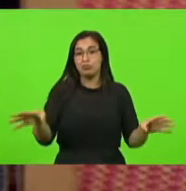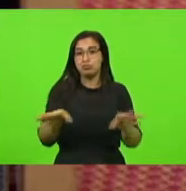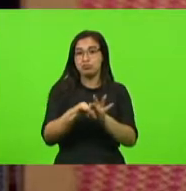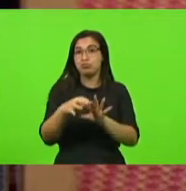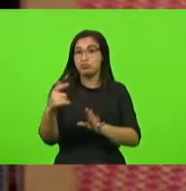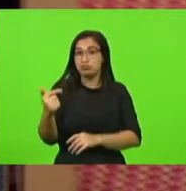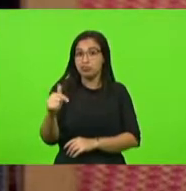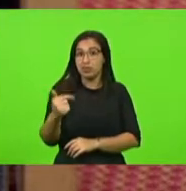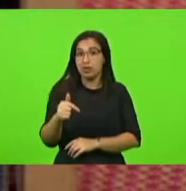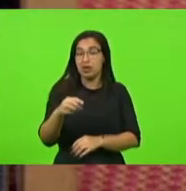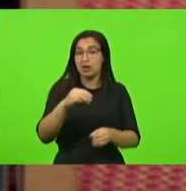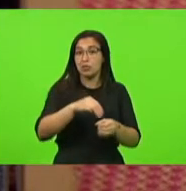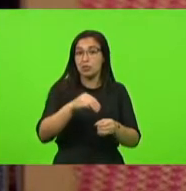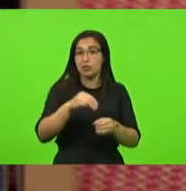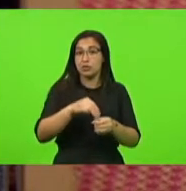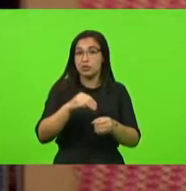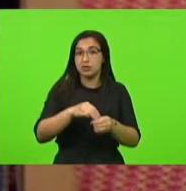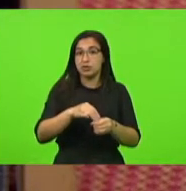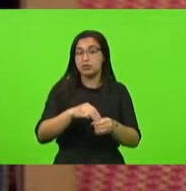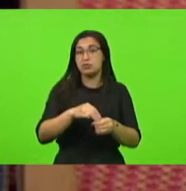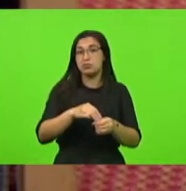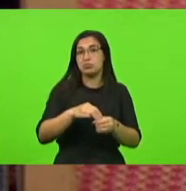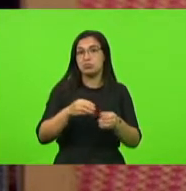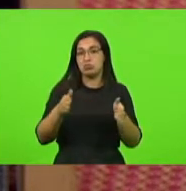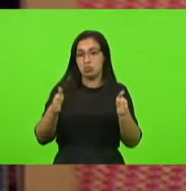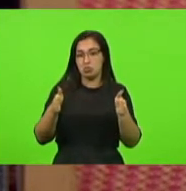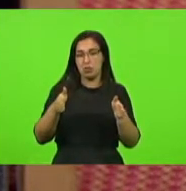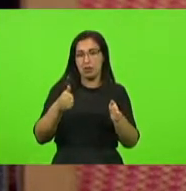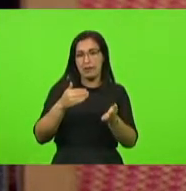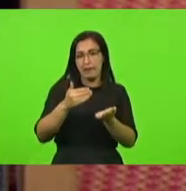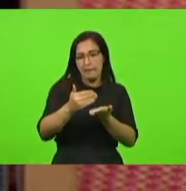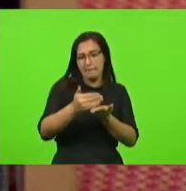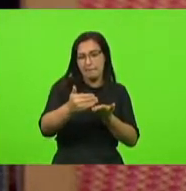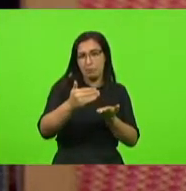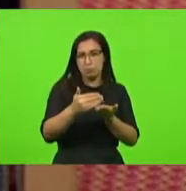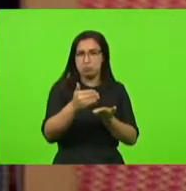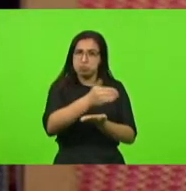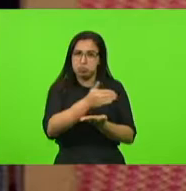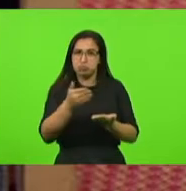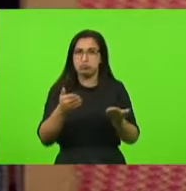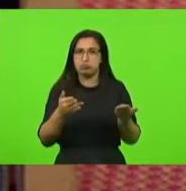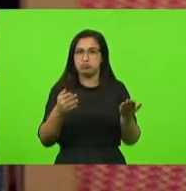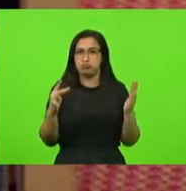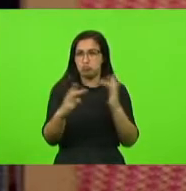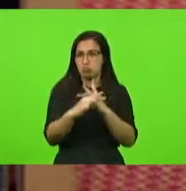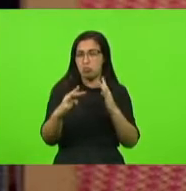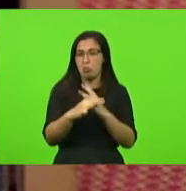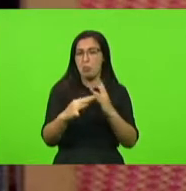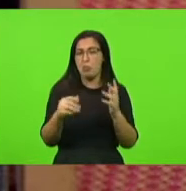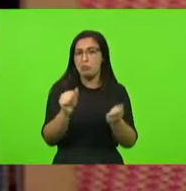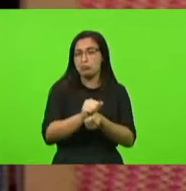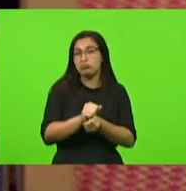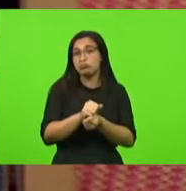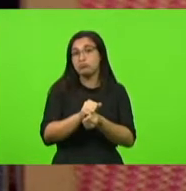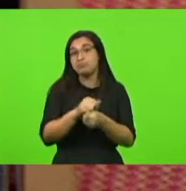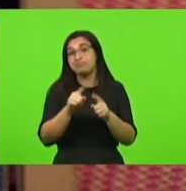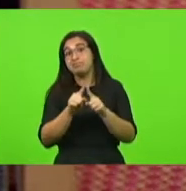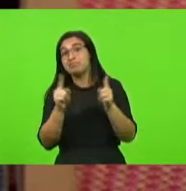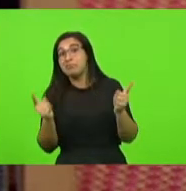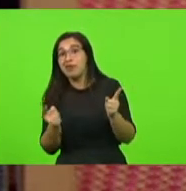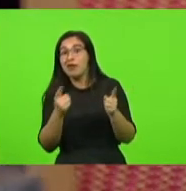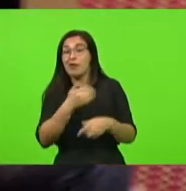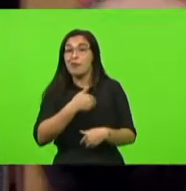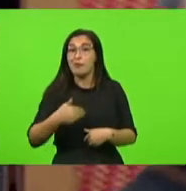regiões, municípios ligados por perímetro urbano um com o outro, mas como o governo, de quando em